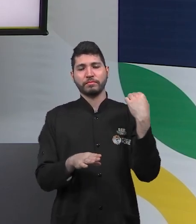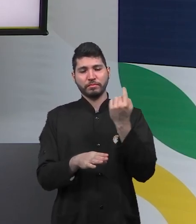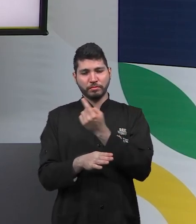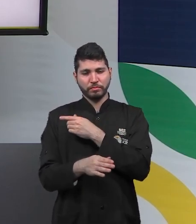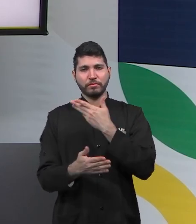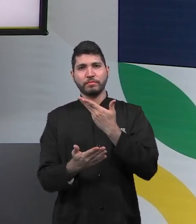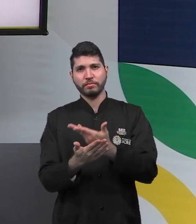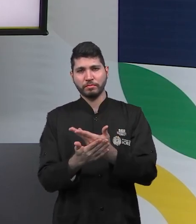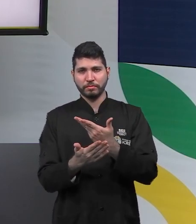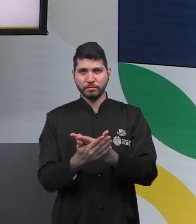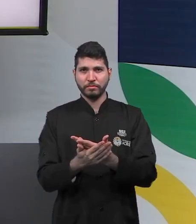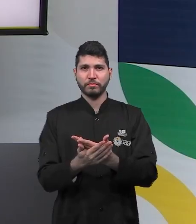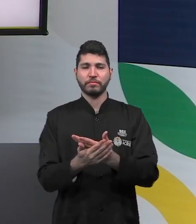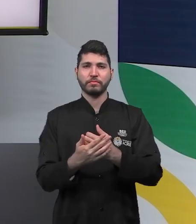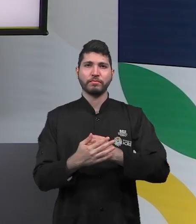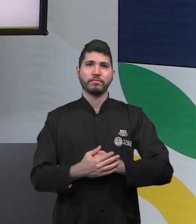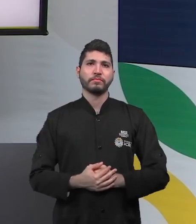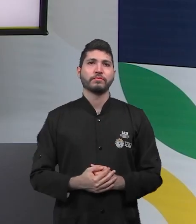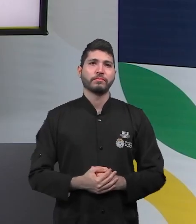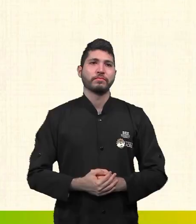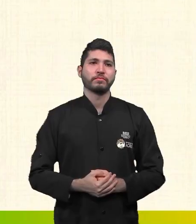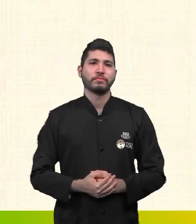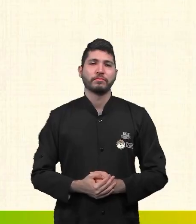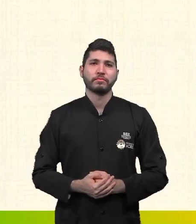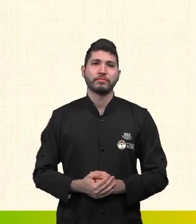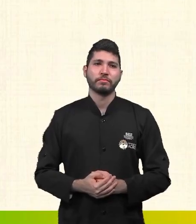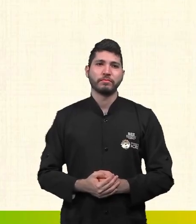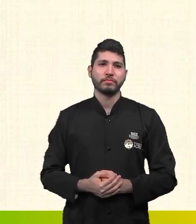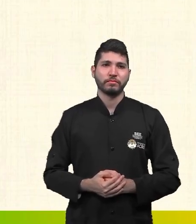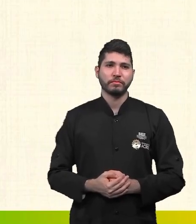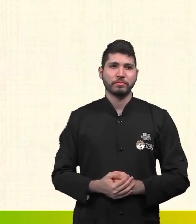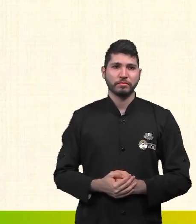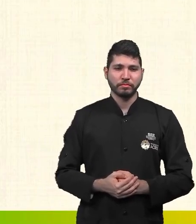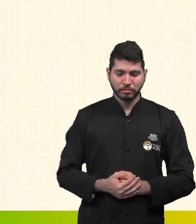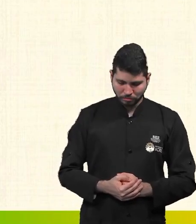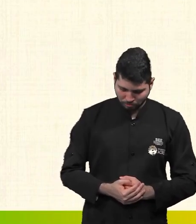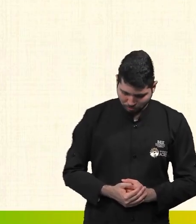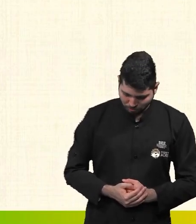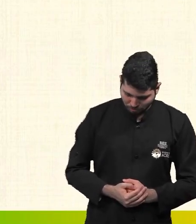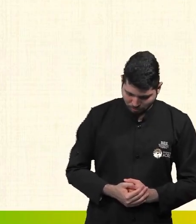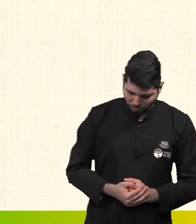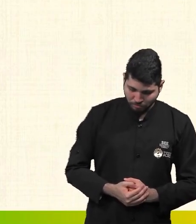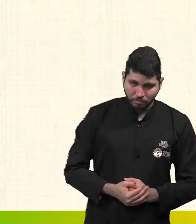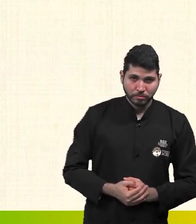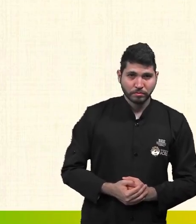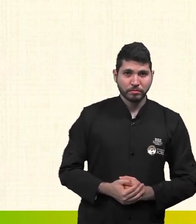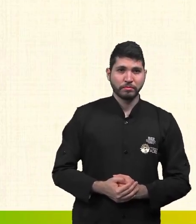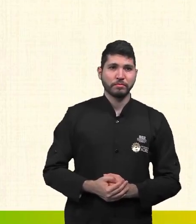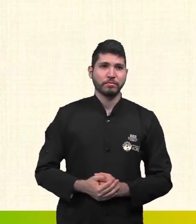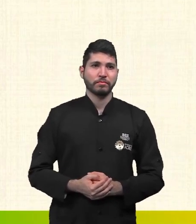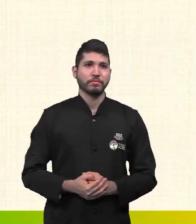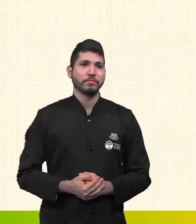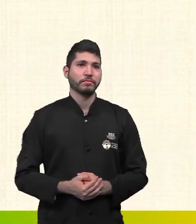de hoje, que foram os verbos modais. Vamos agora ler uma tirinha de Calvin.